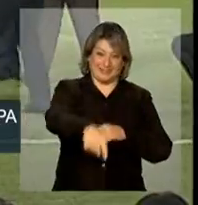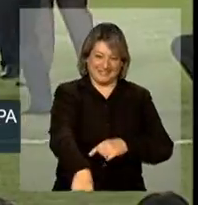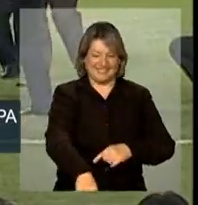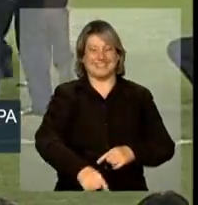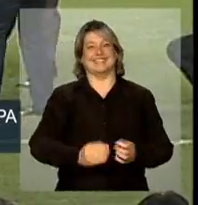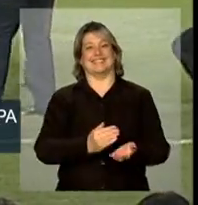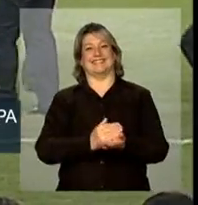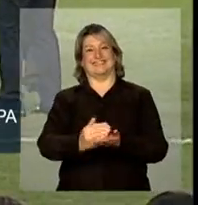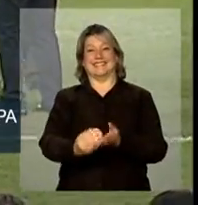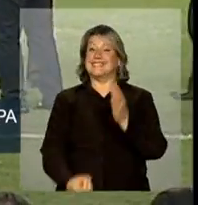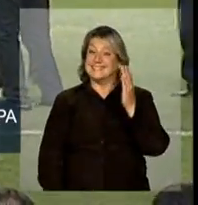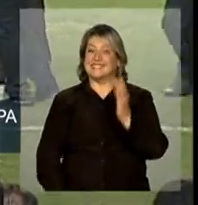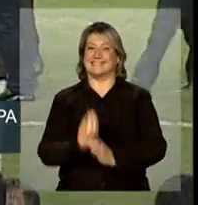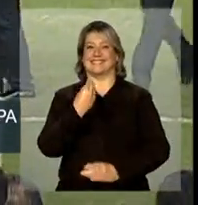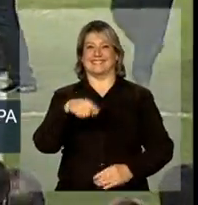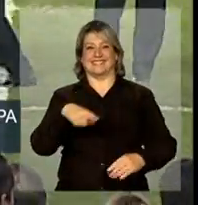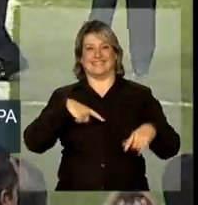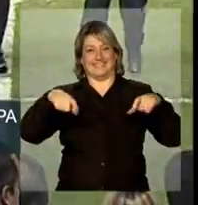Deu o chute inaugural